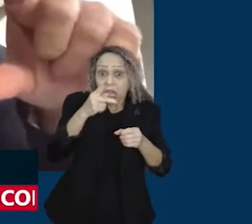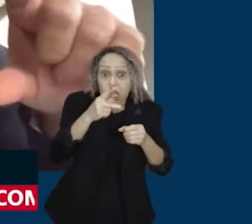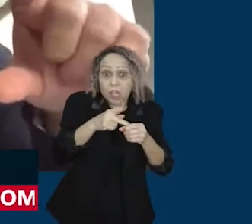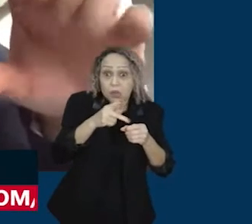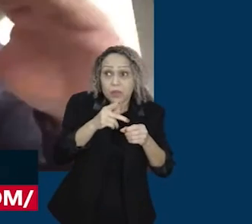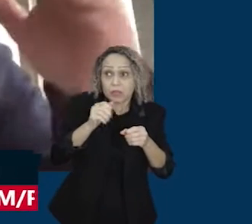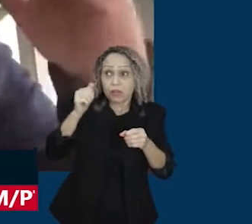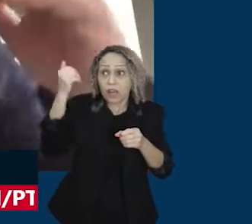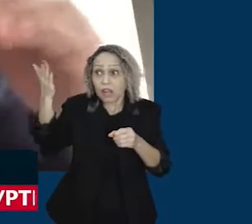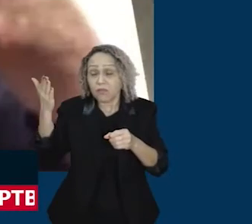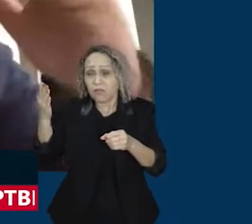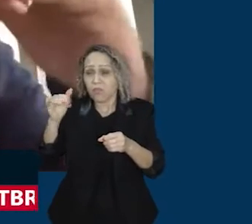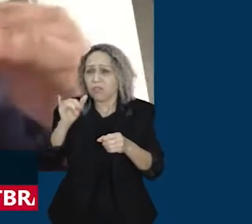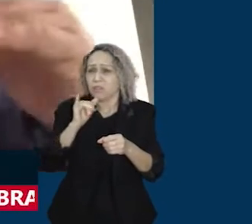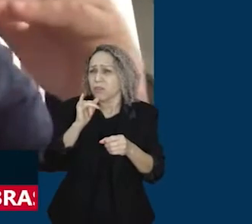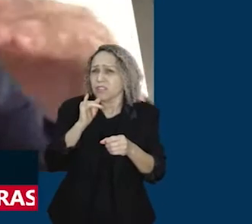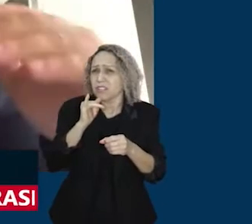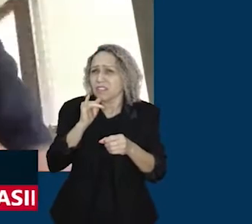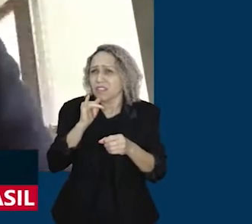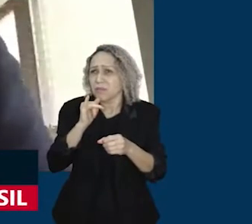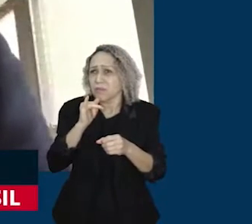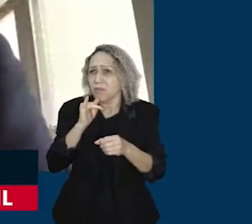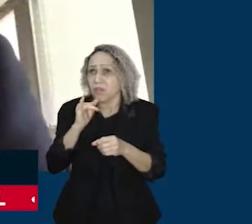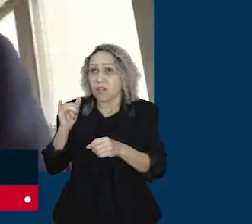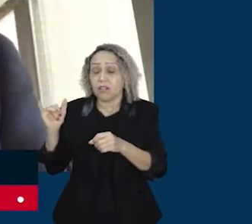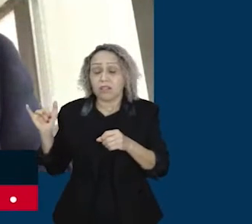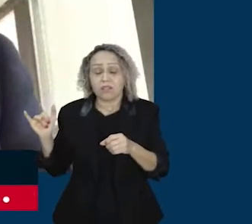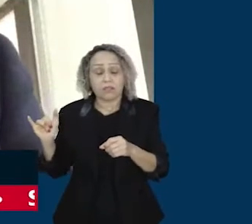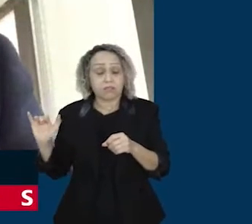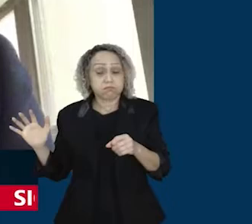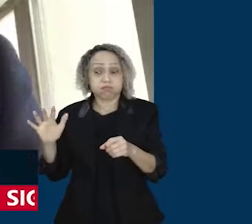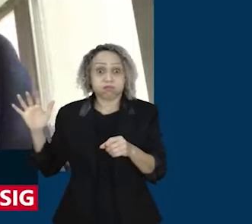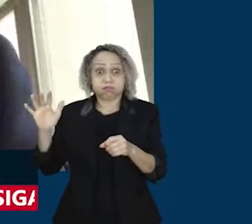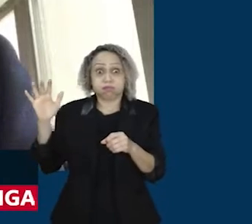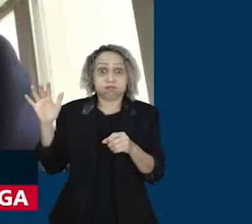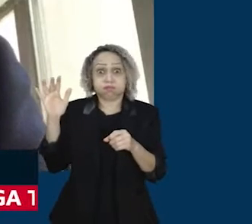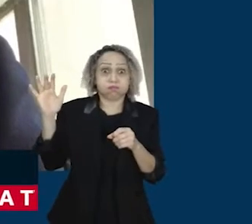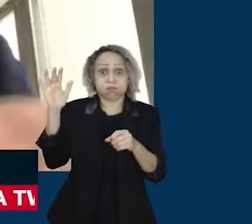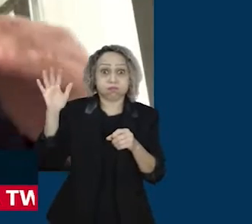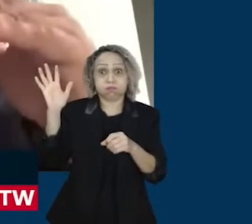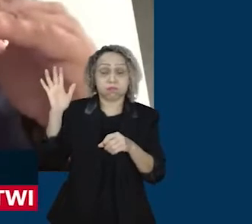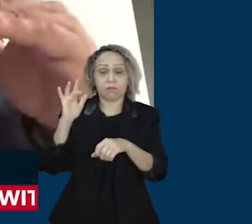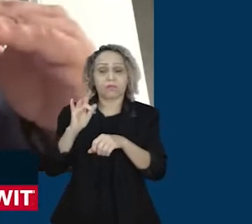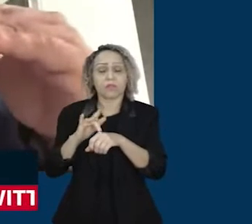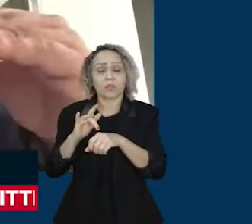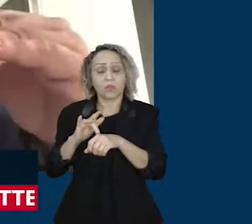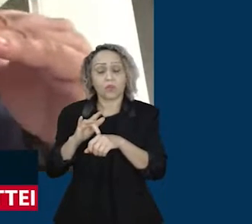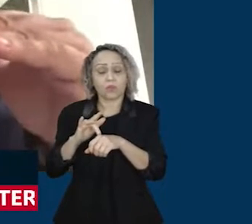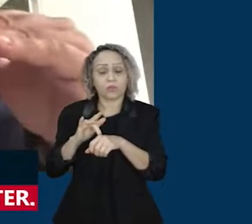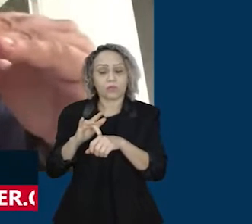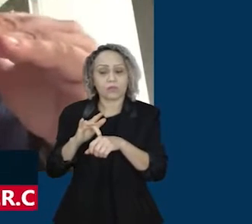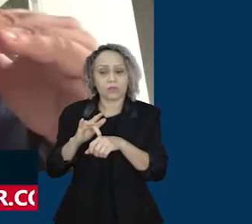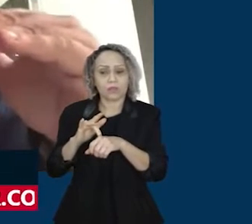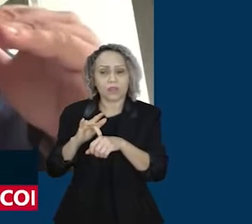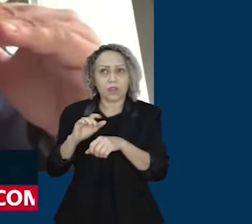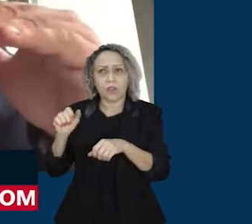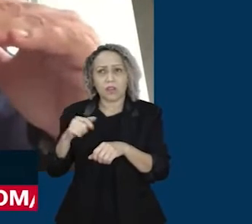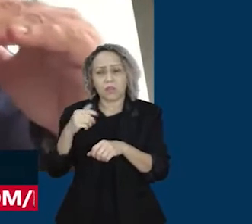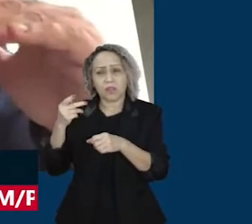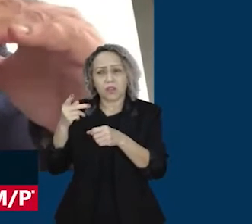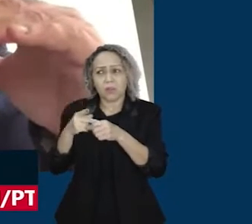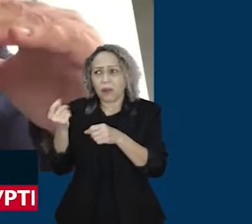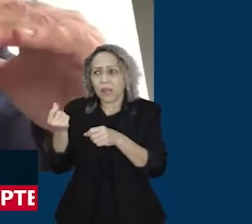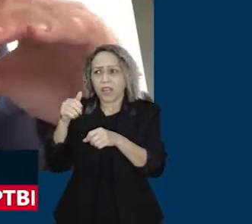determinado limite comportado, né, e aceitável, né, de preço internacional. Quando ele pica, que ele vai lá para